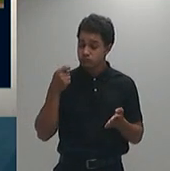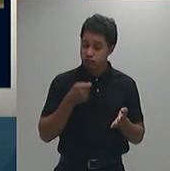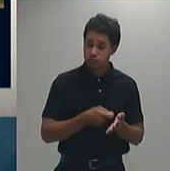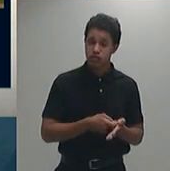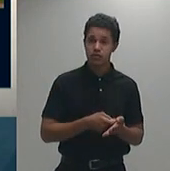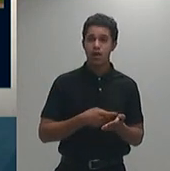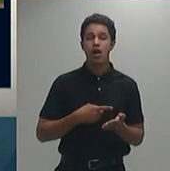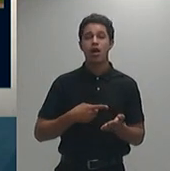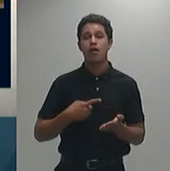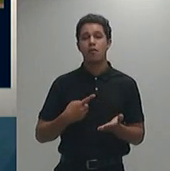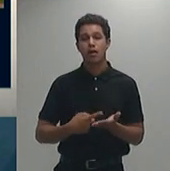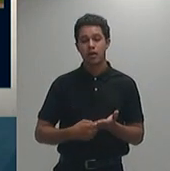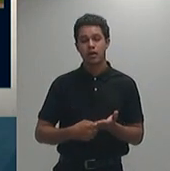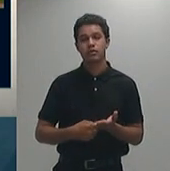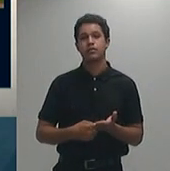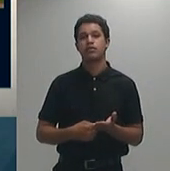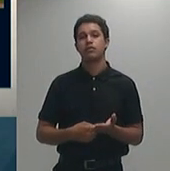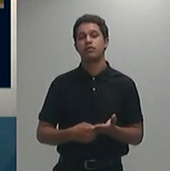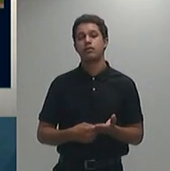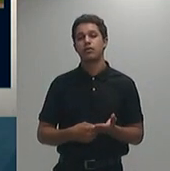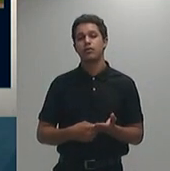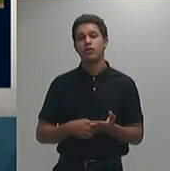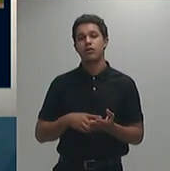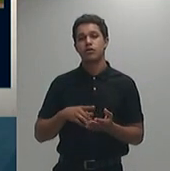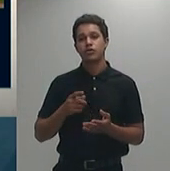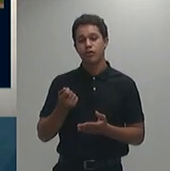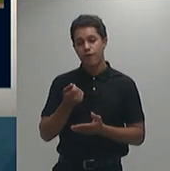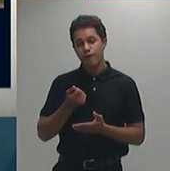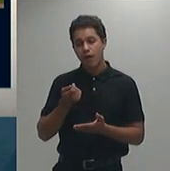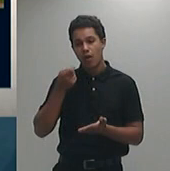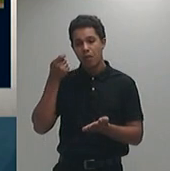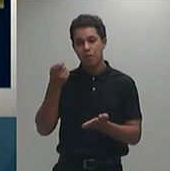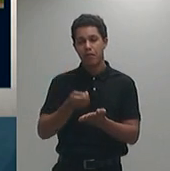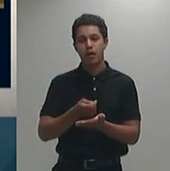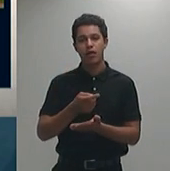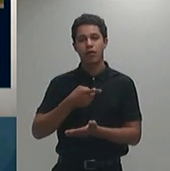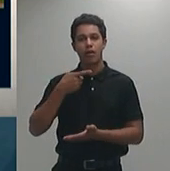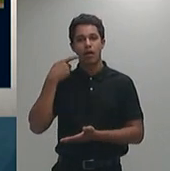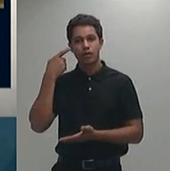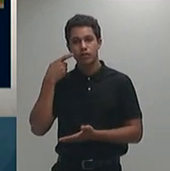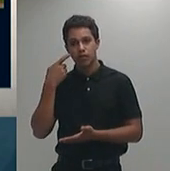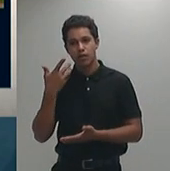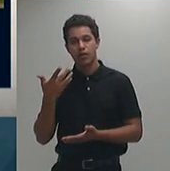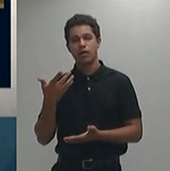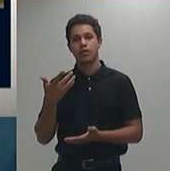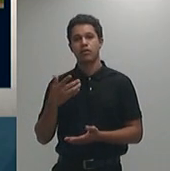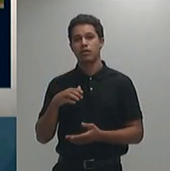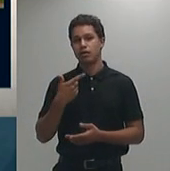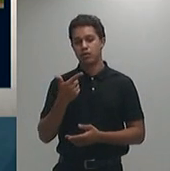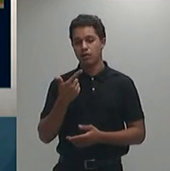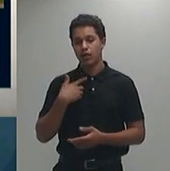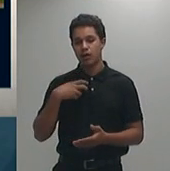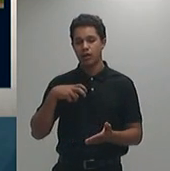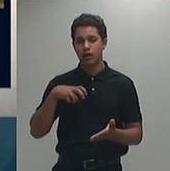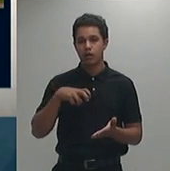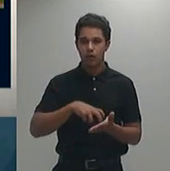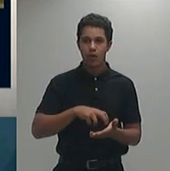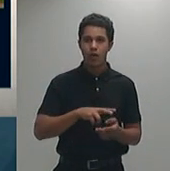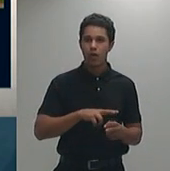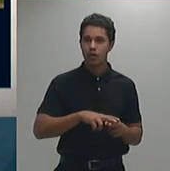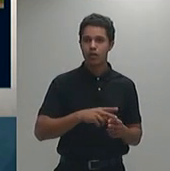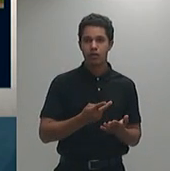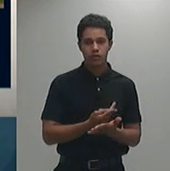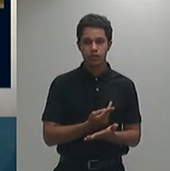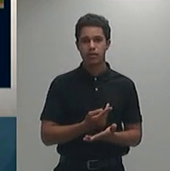fixação equitativa de honorários nas hipóteses em que não houvesse condenação não vê